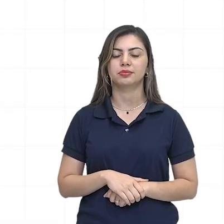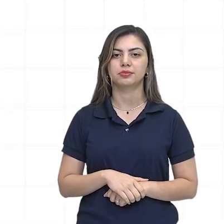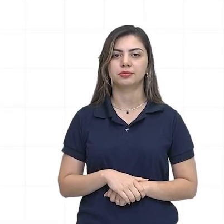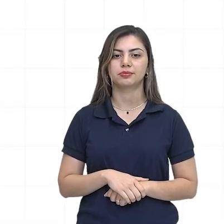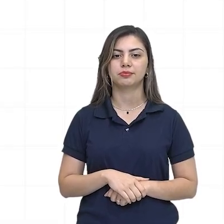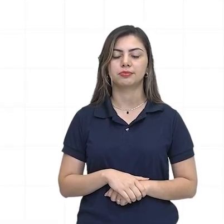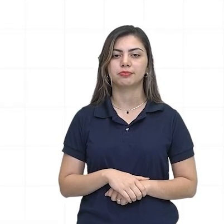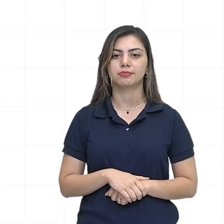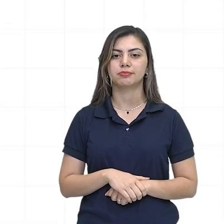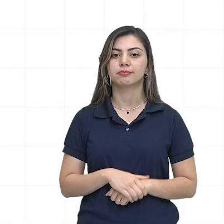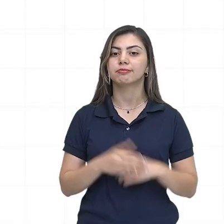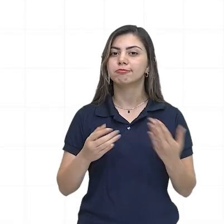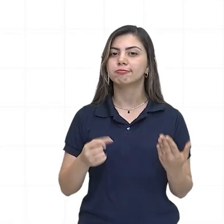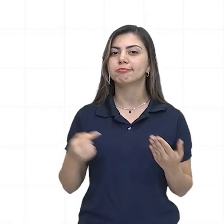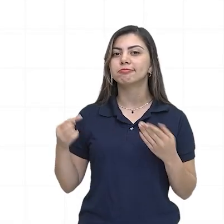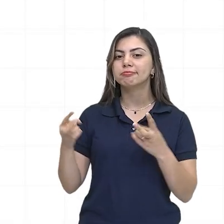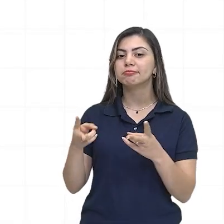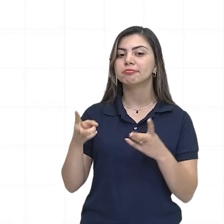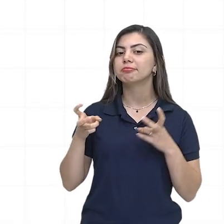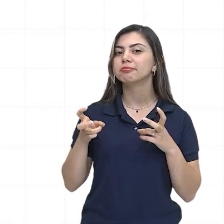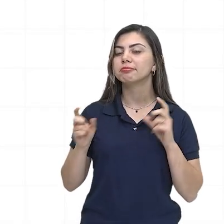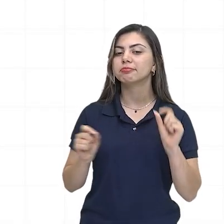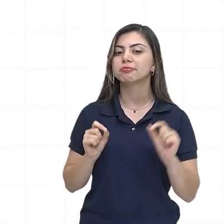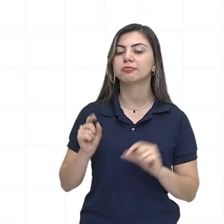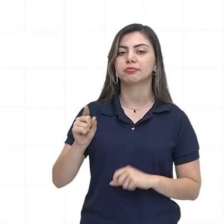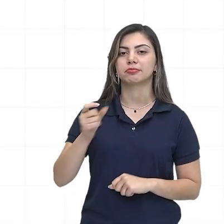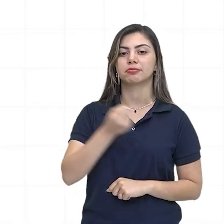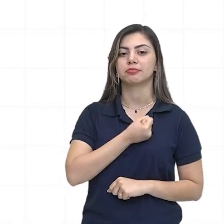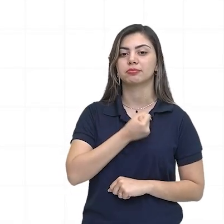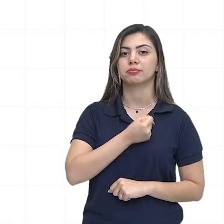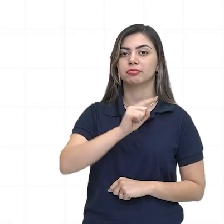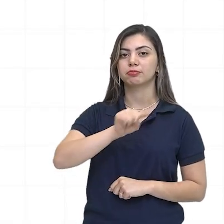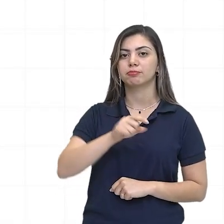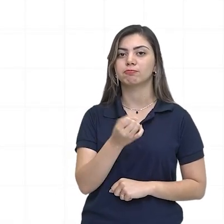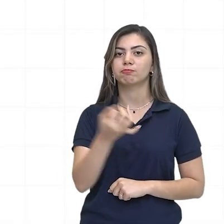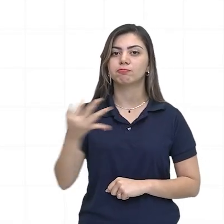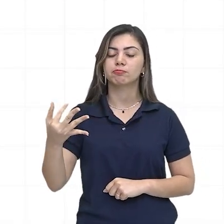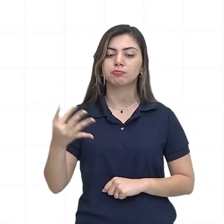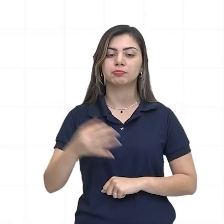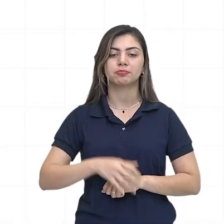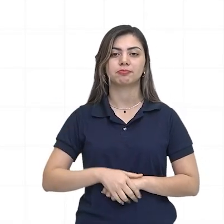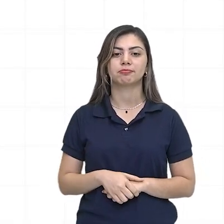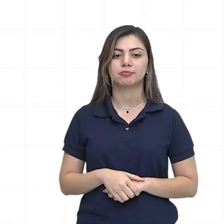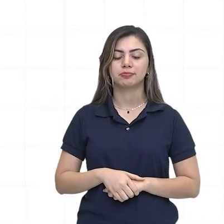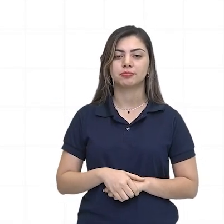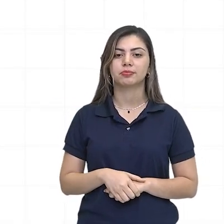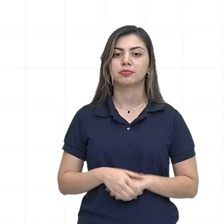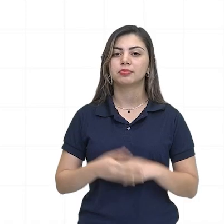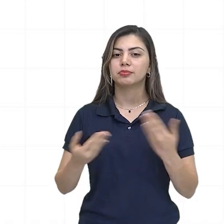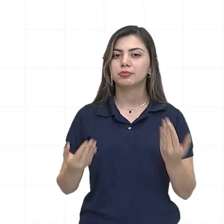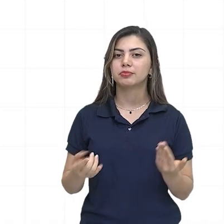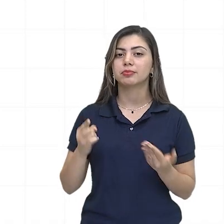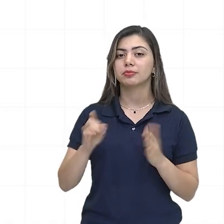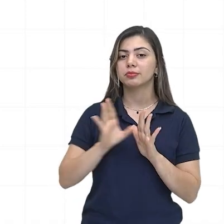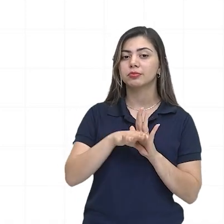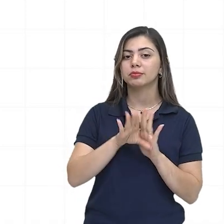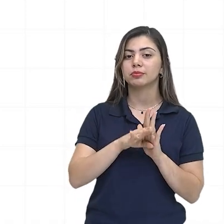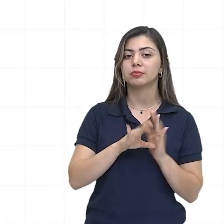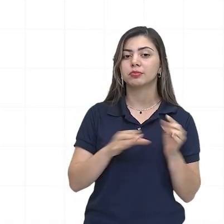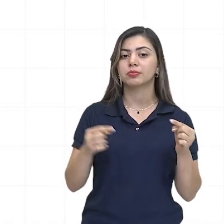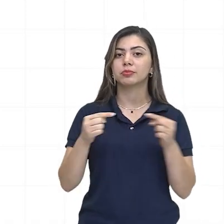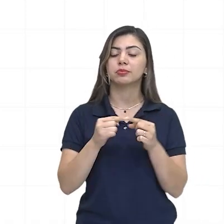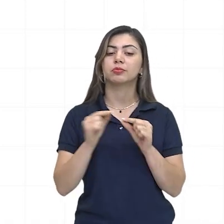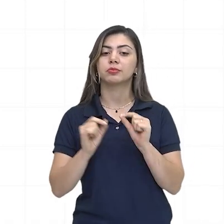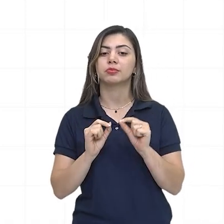Então, o que a gente pode ver aí dos números decimais? Essas definições são adotadas para as potências